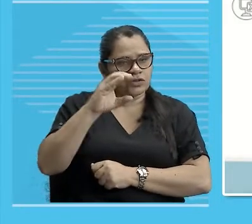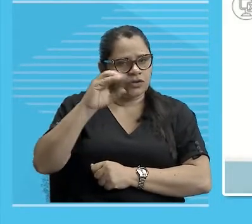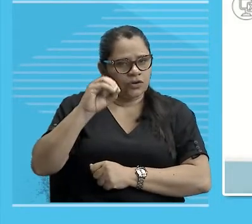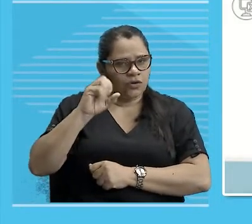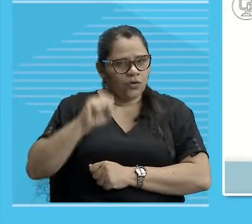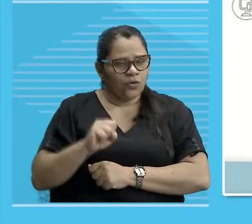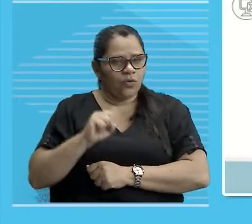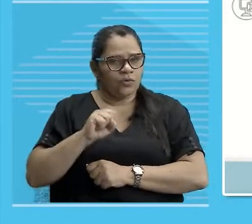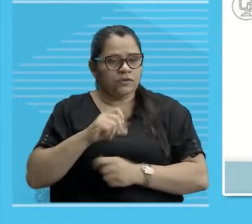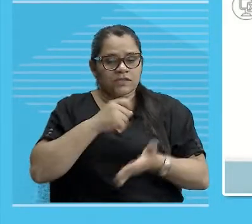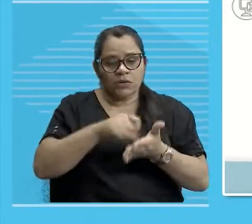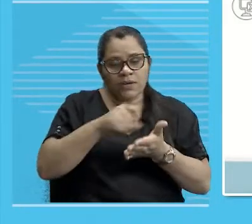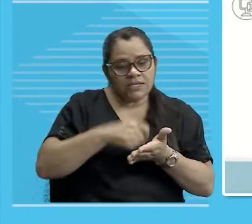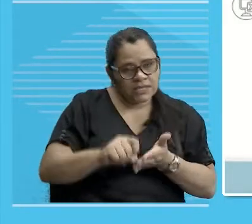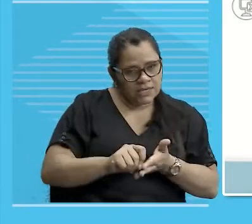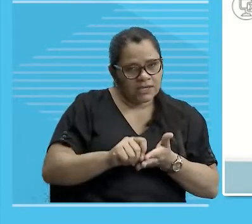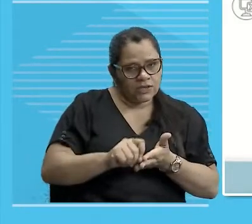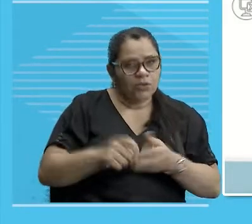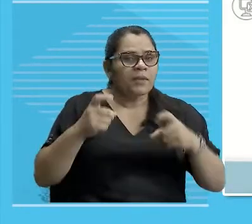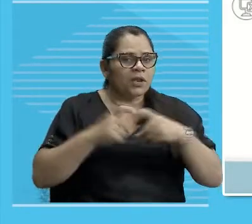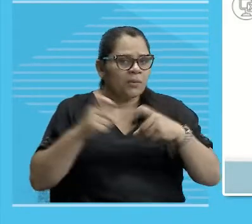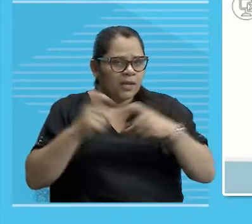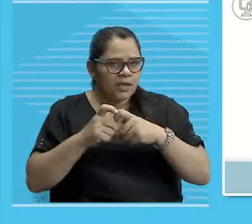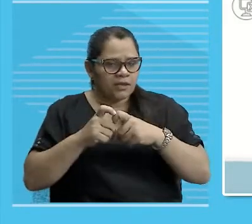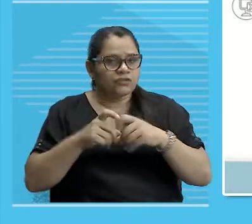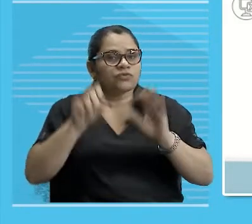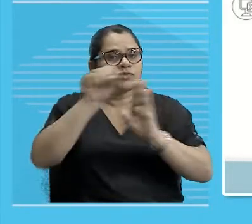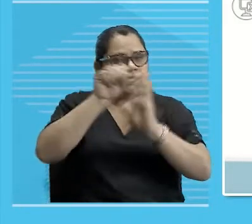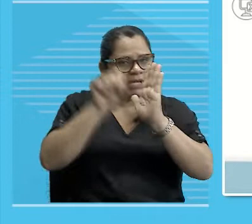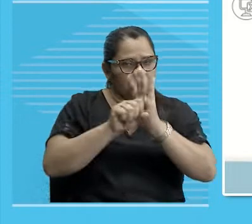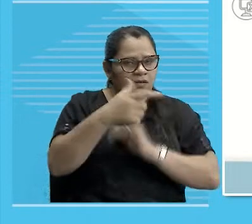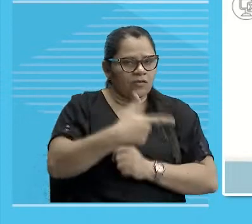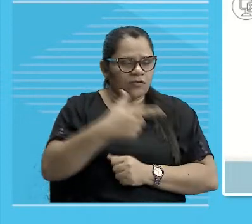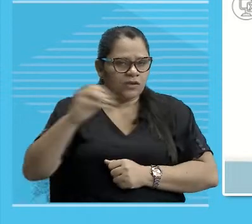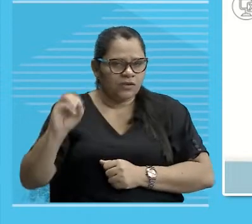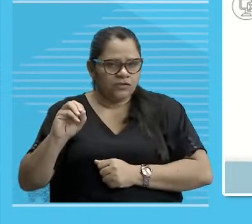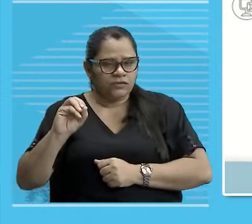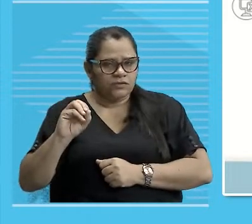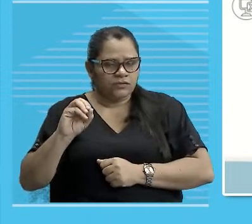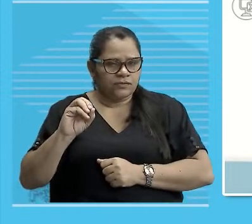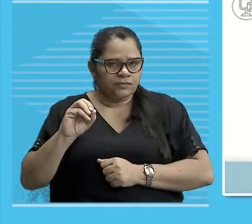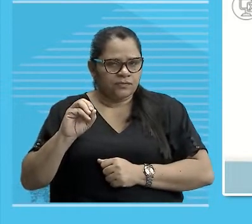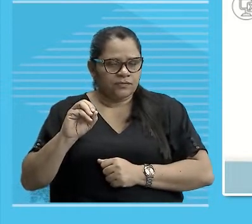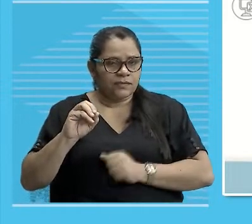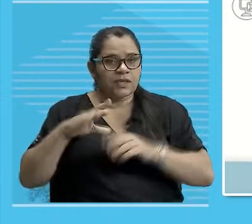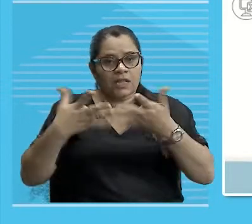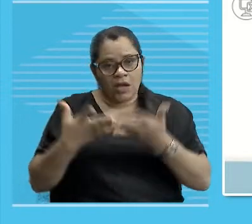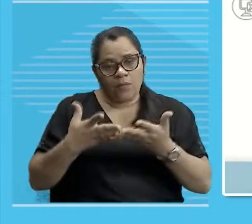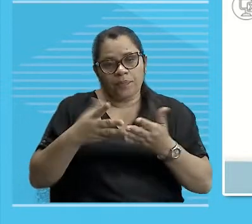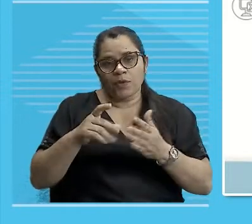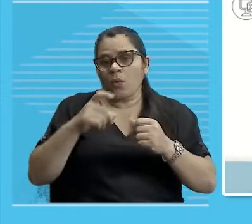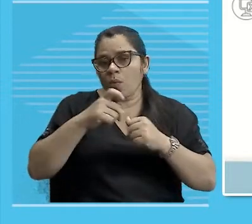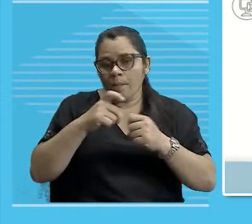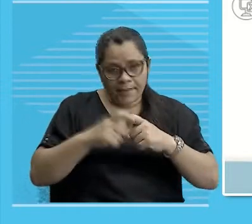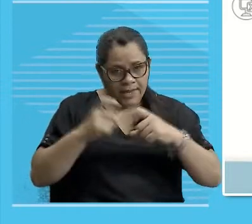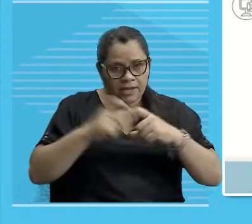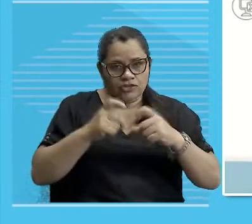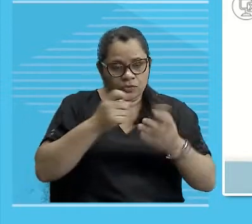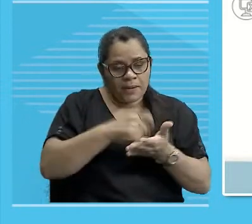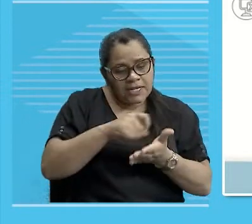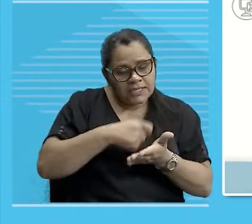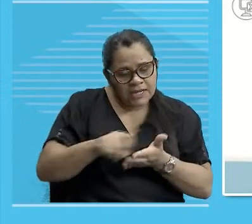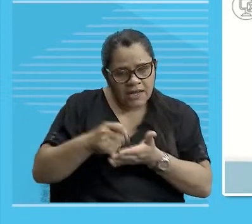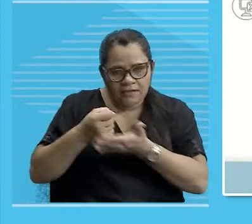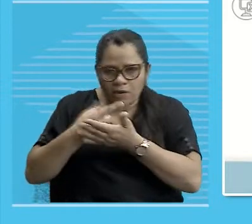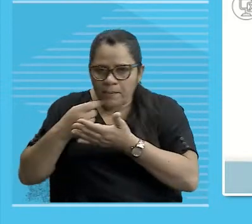do século XX. Qual era a ideia? Bom, eu prescrevo esse medicamento, né,